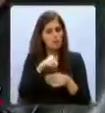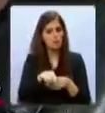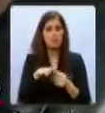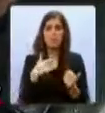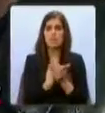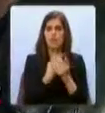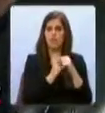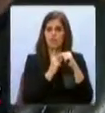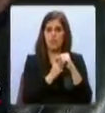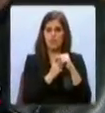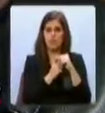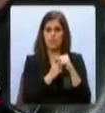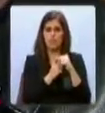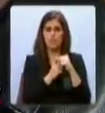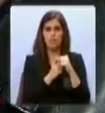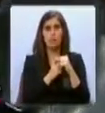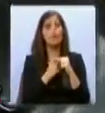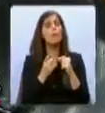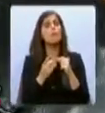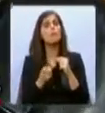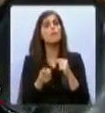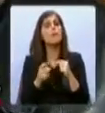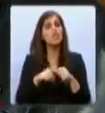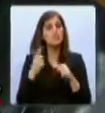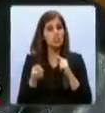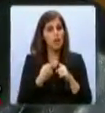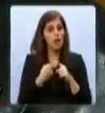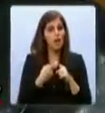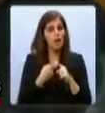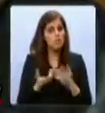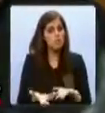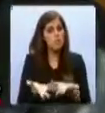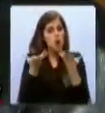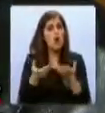vantagem para que os resultados, e este ano são resultados de excelência,